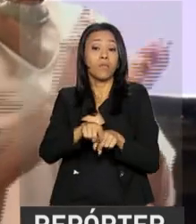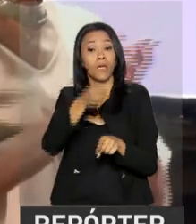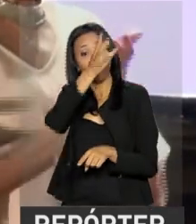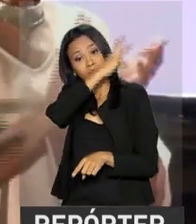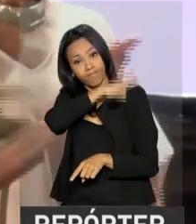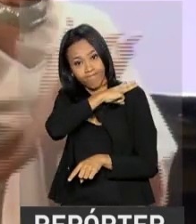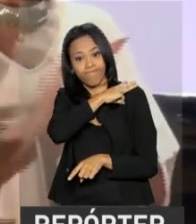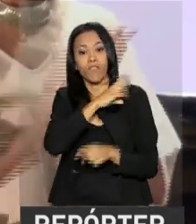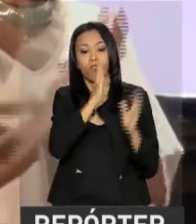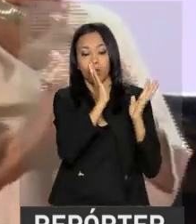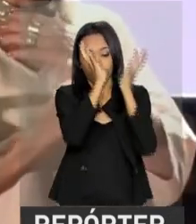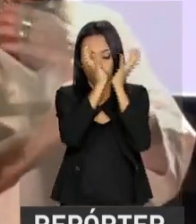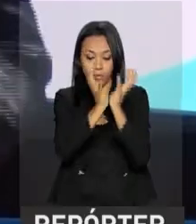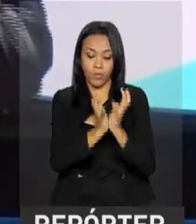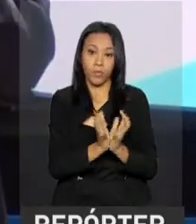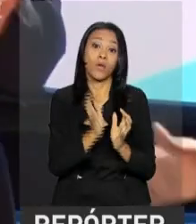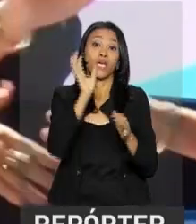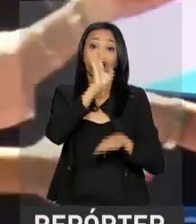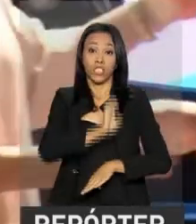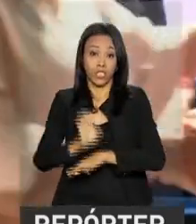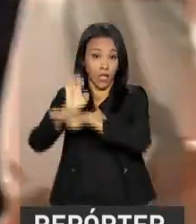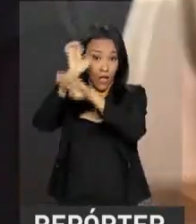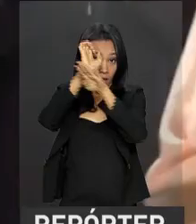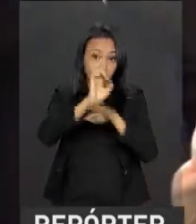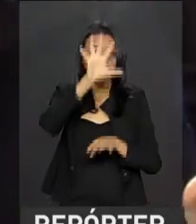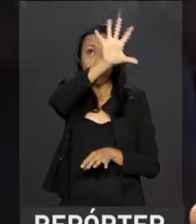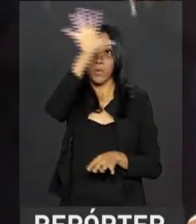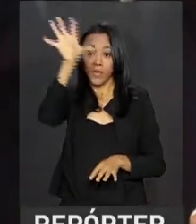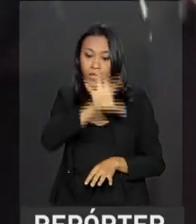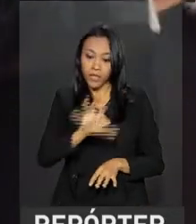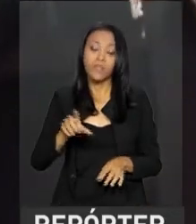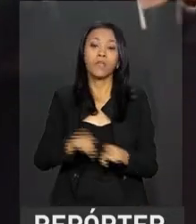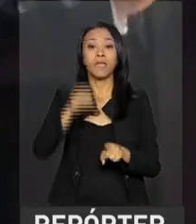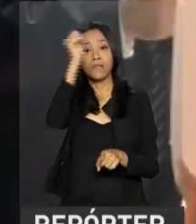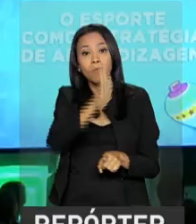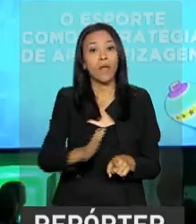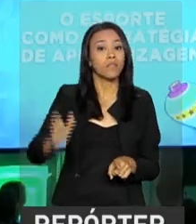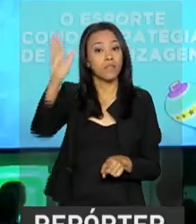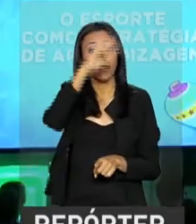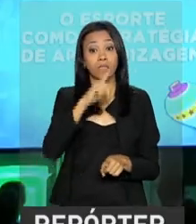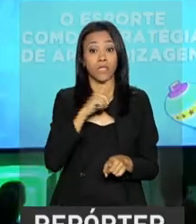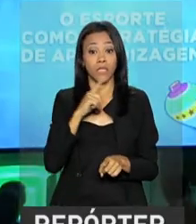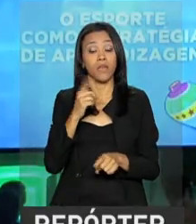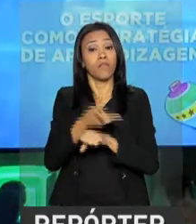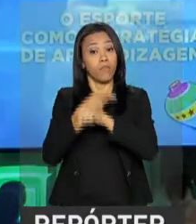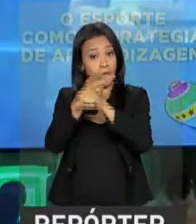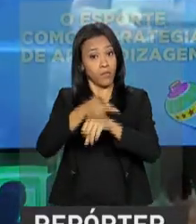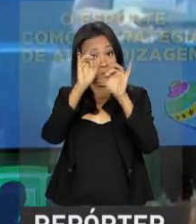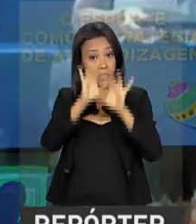distribuídas em etapas estaduais regionais e nacional também teve prêmio especial em quatro temáticas